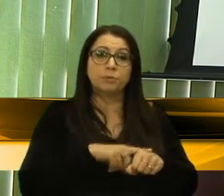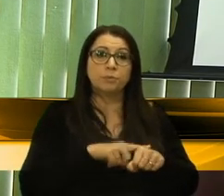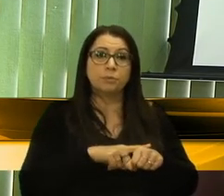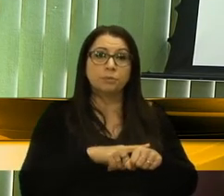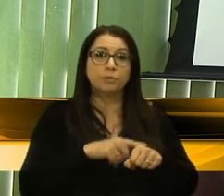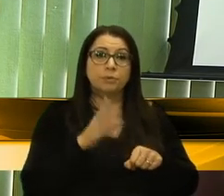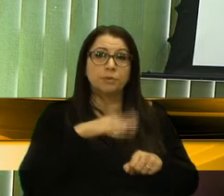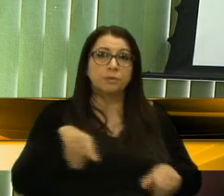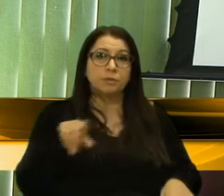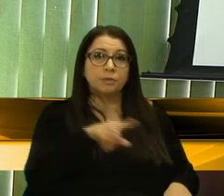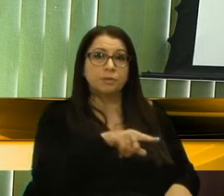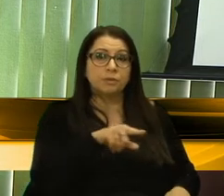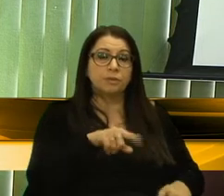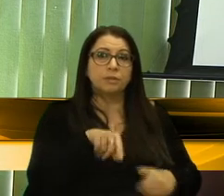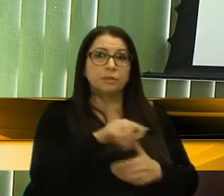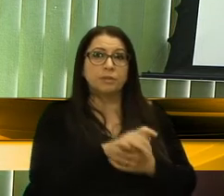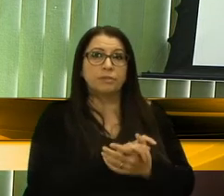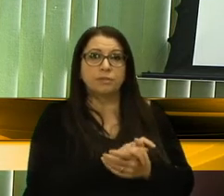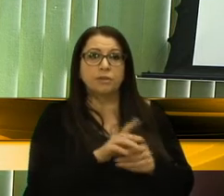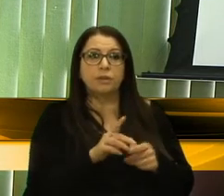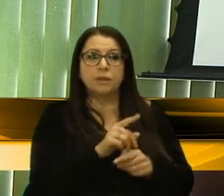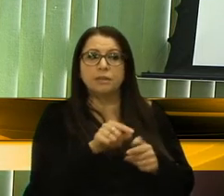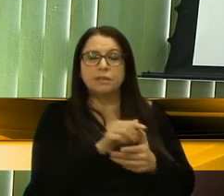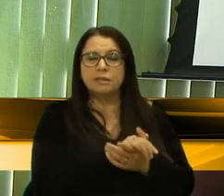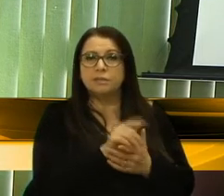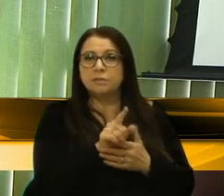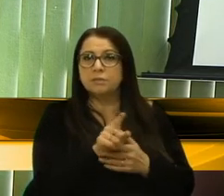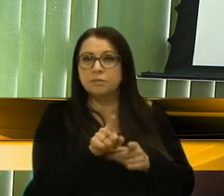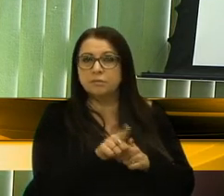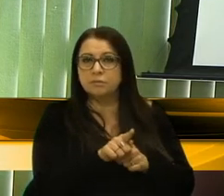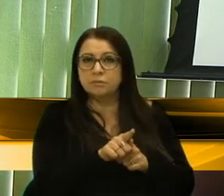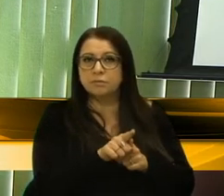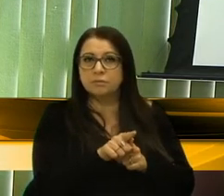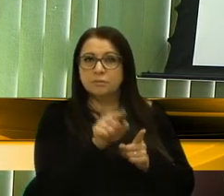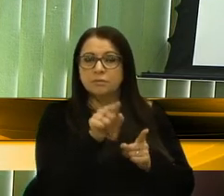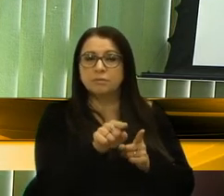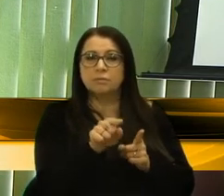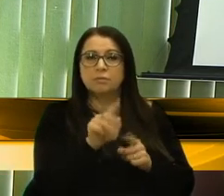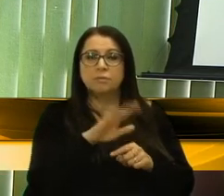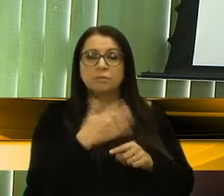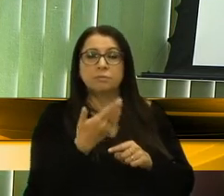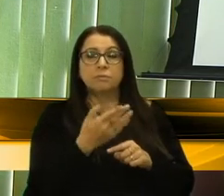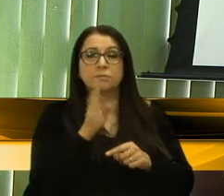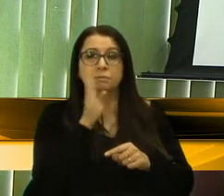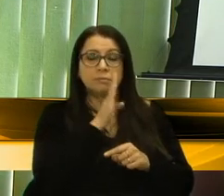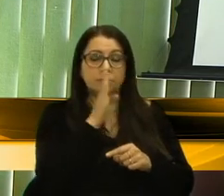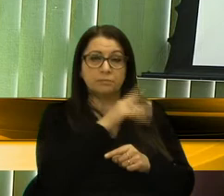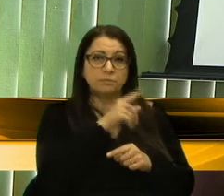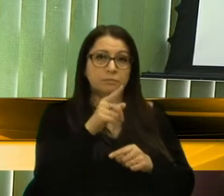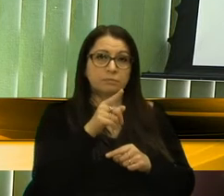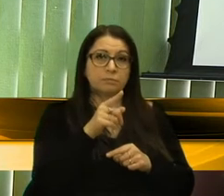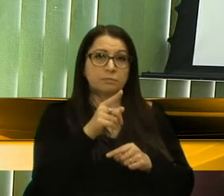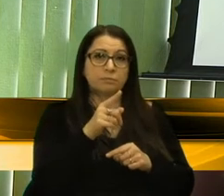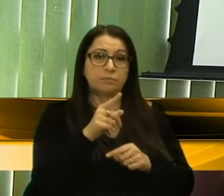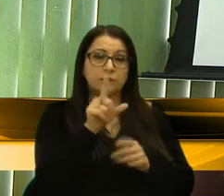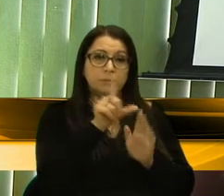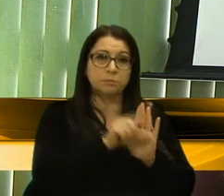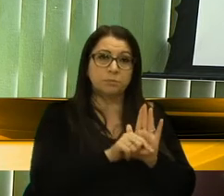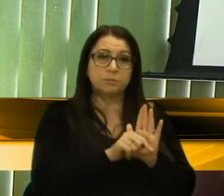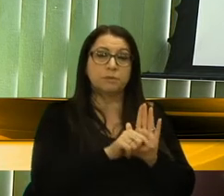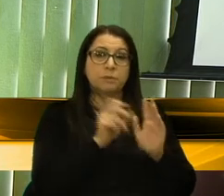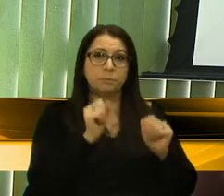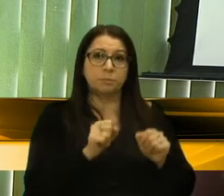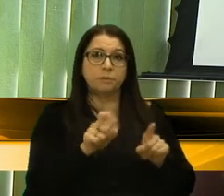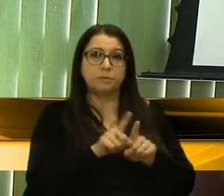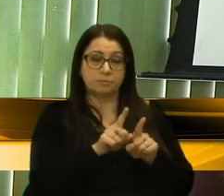possa, enfim, colocar essa situação que mais breve se abrevie e se